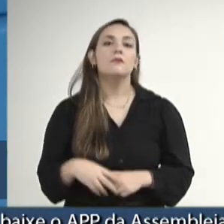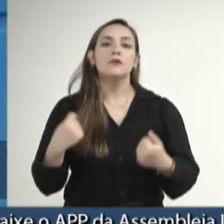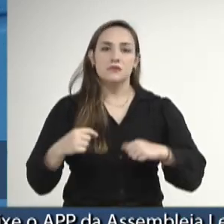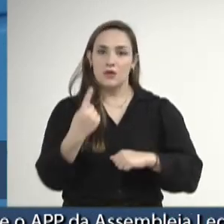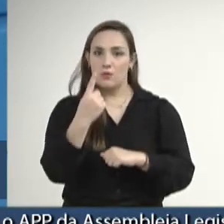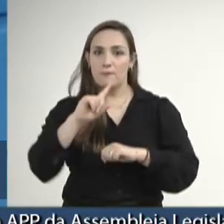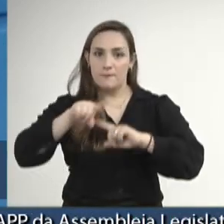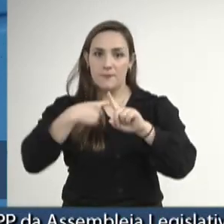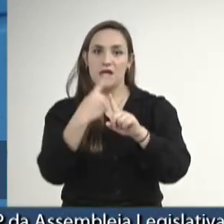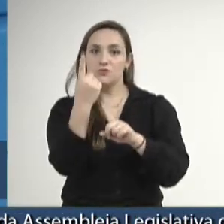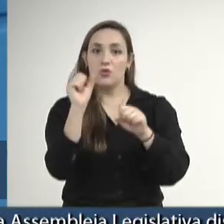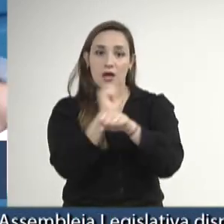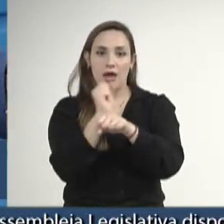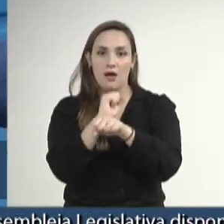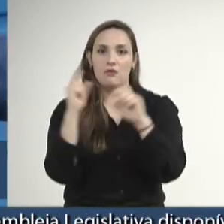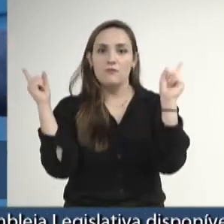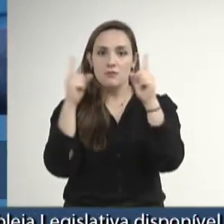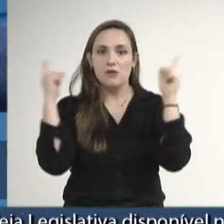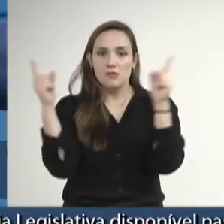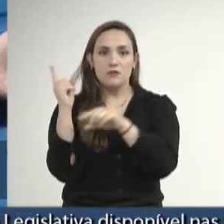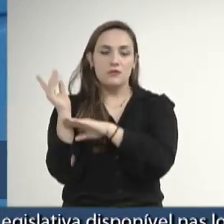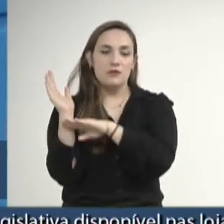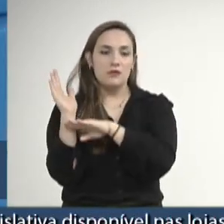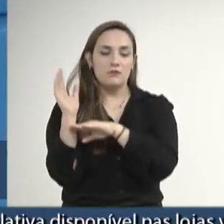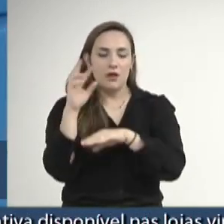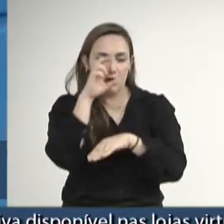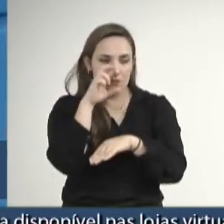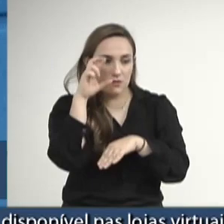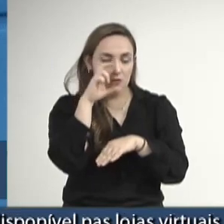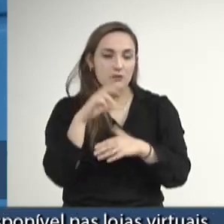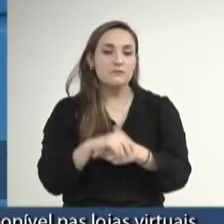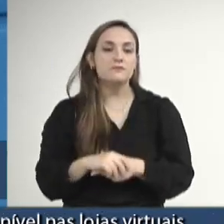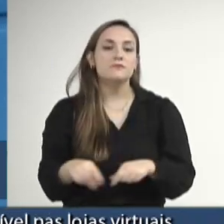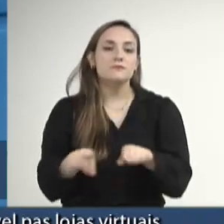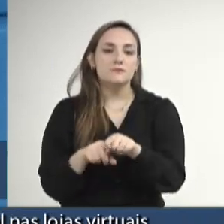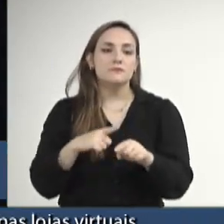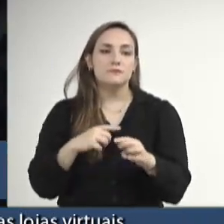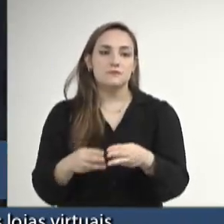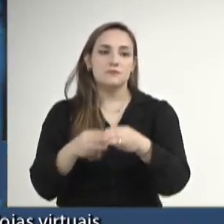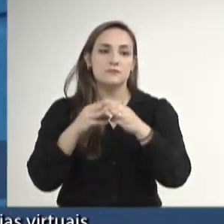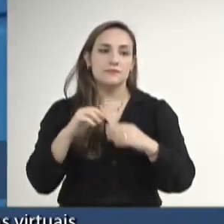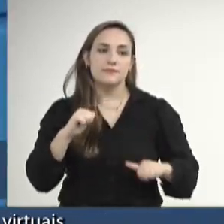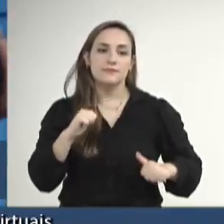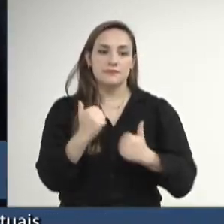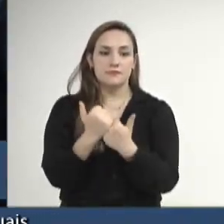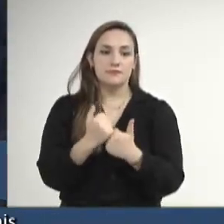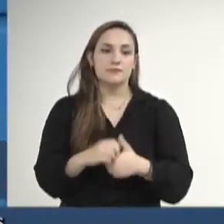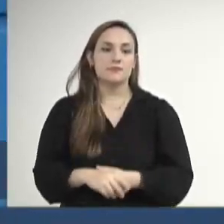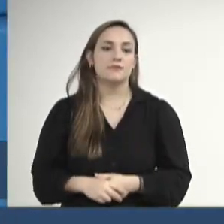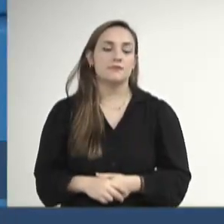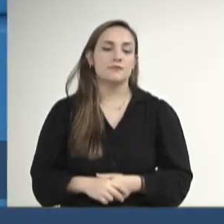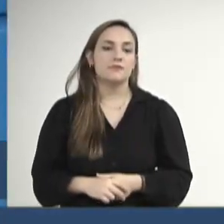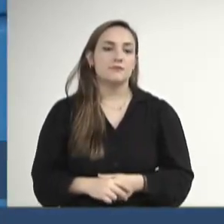viatura e para encerrar seu presidente tem aqui uma Moção de apoio endereçada